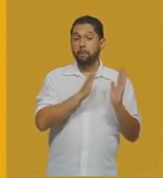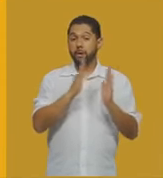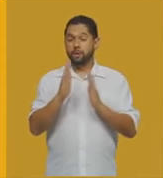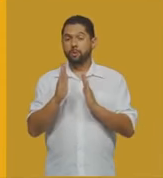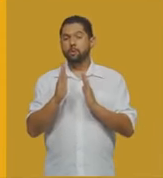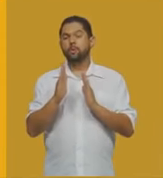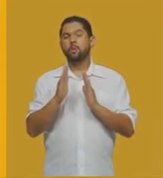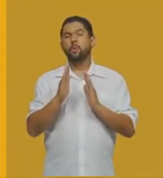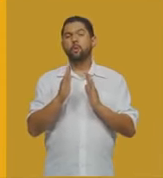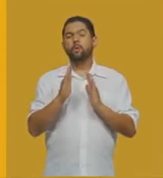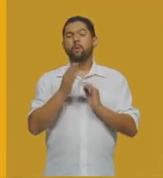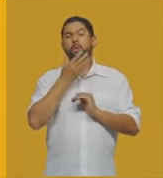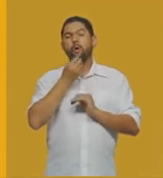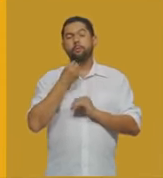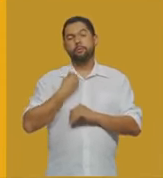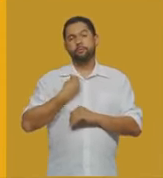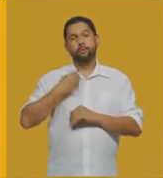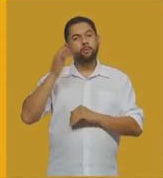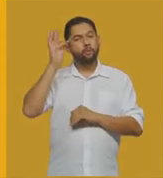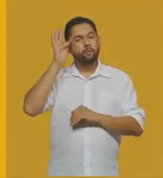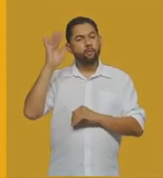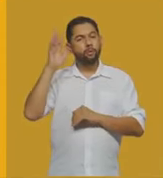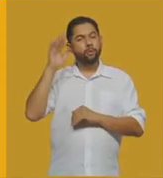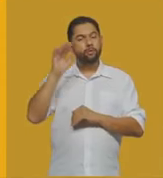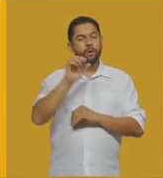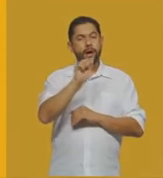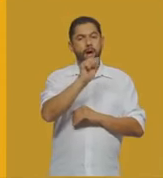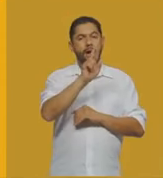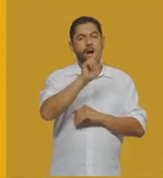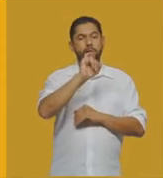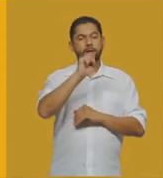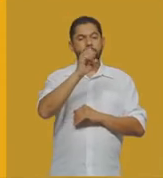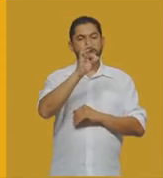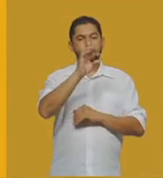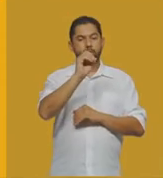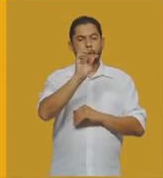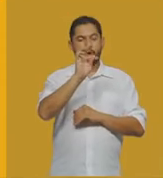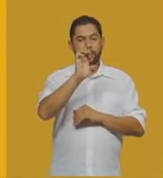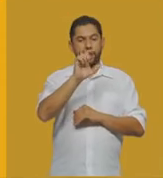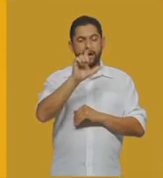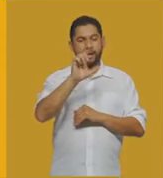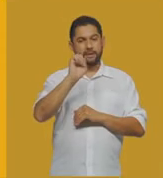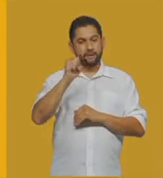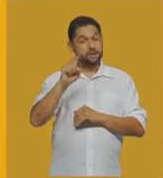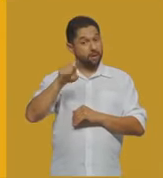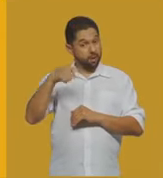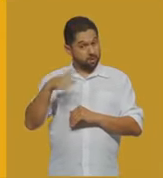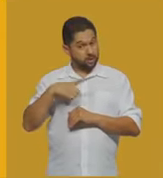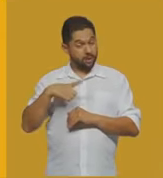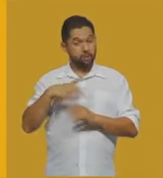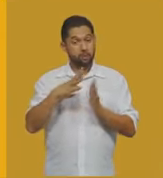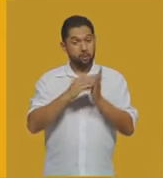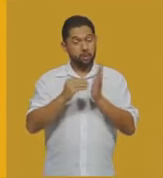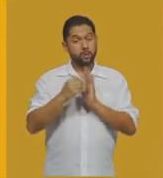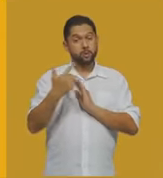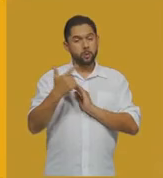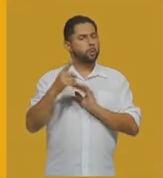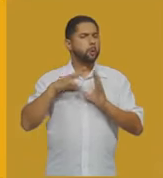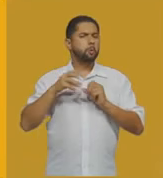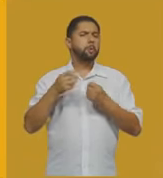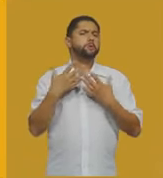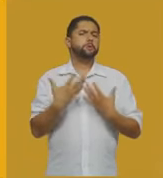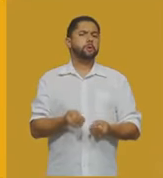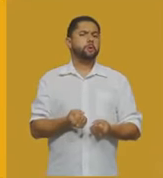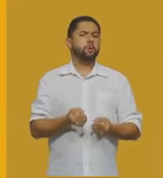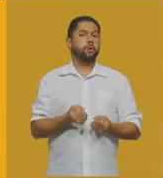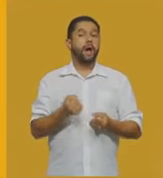aperfeiçoamento do Ptolomeu e depois ficou sendo considerado um modelo aceito pela sociedade, pela igreja, até o